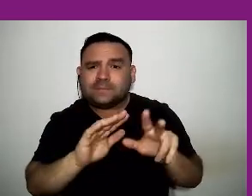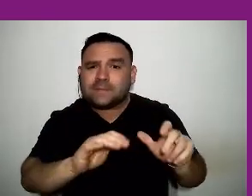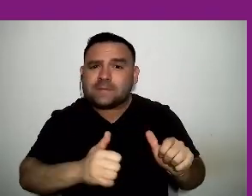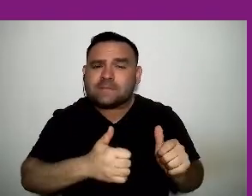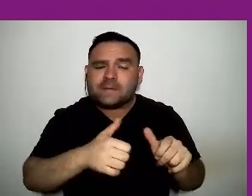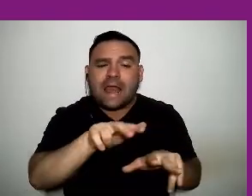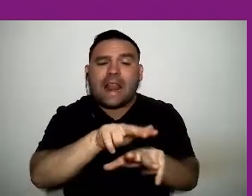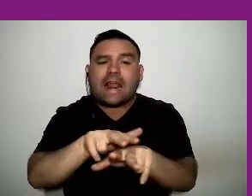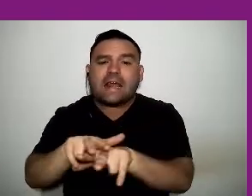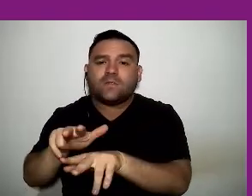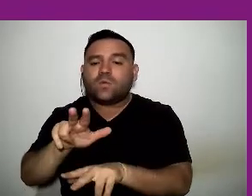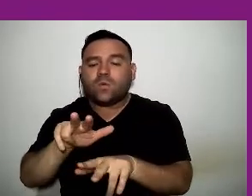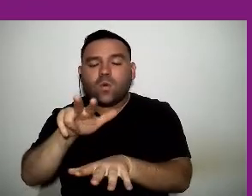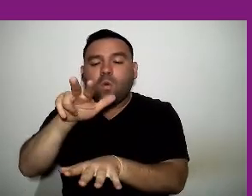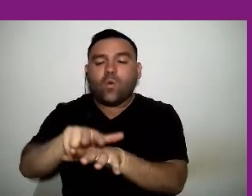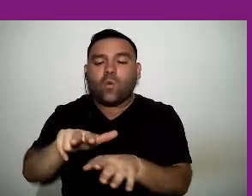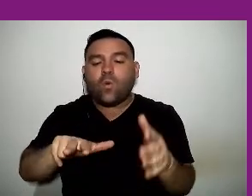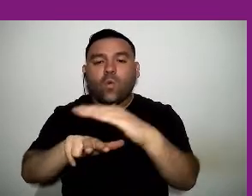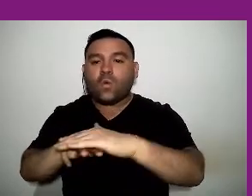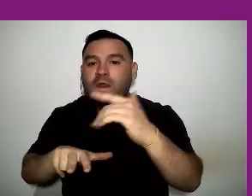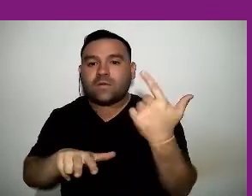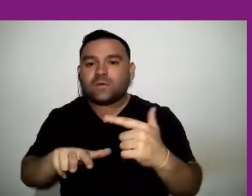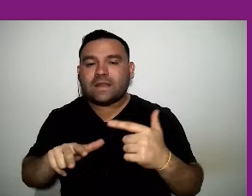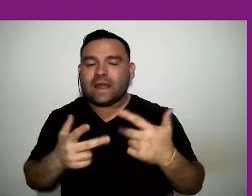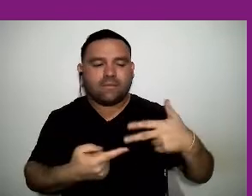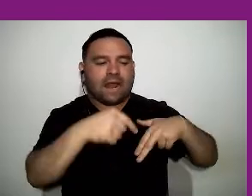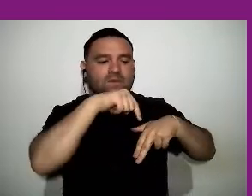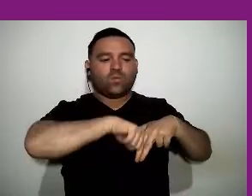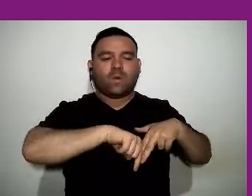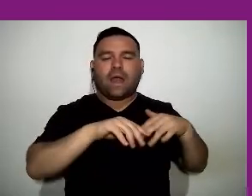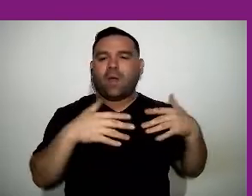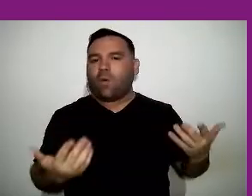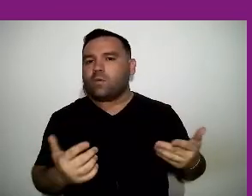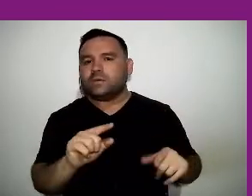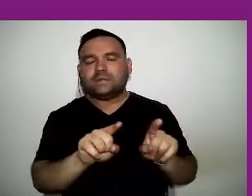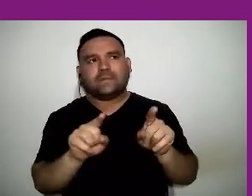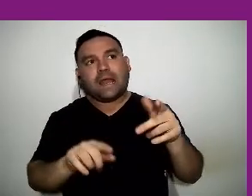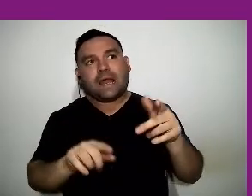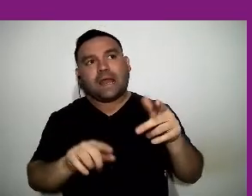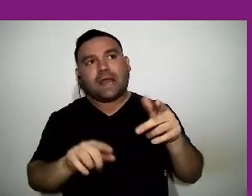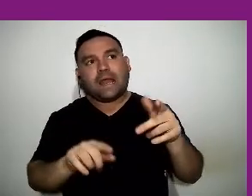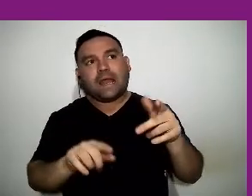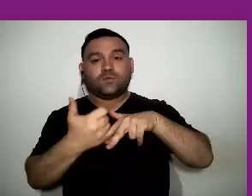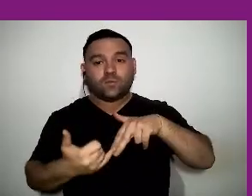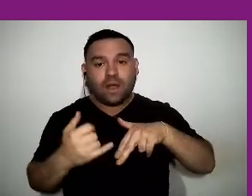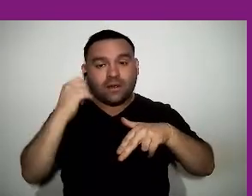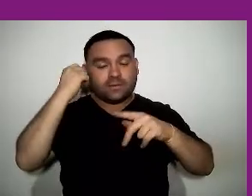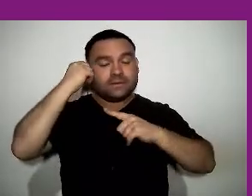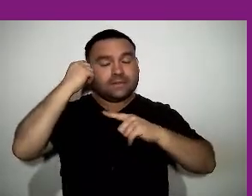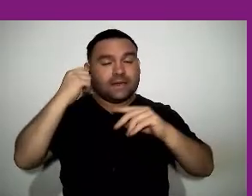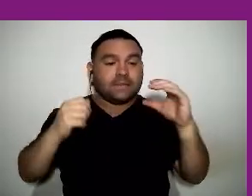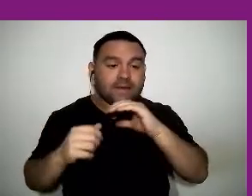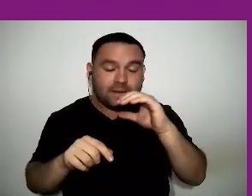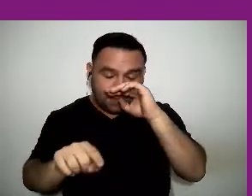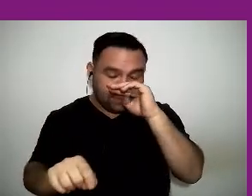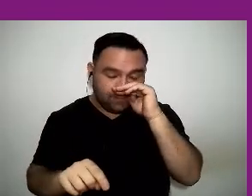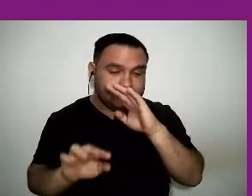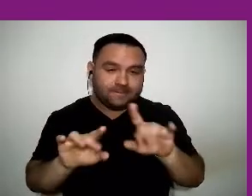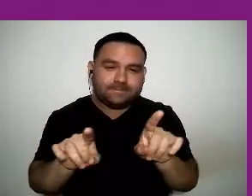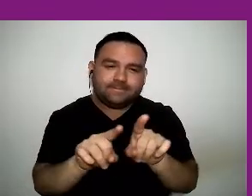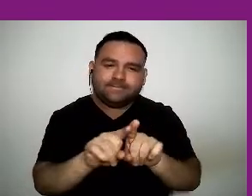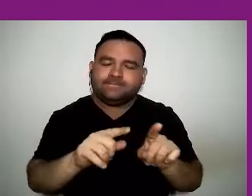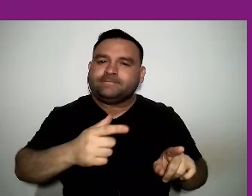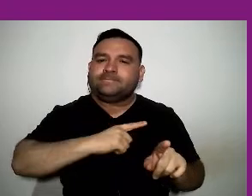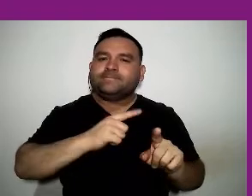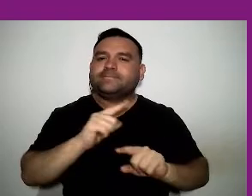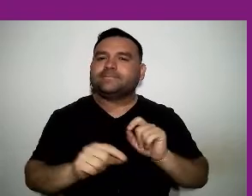tinham leito de UTI para serem intubados, ou até seriam intubados e colocados na emergência, mas também